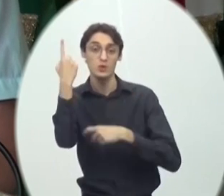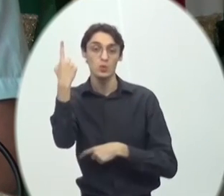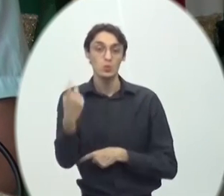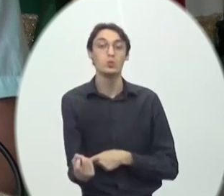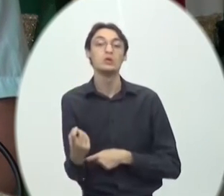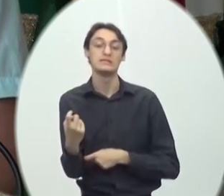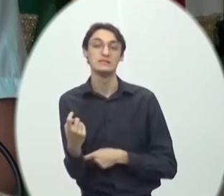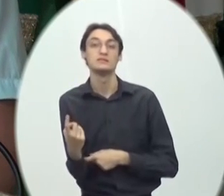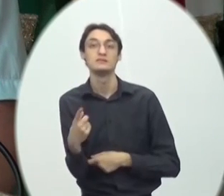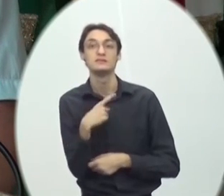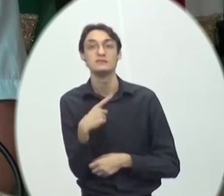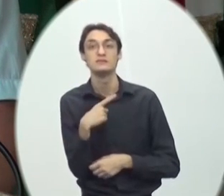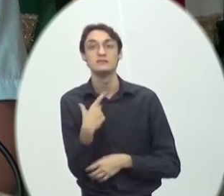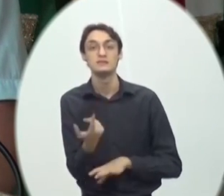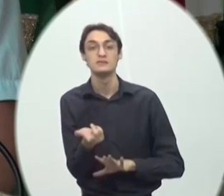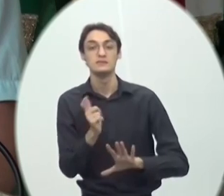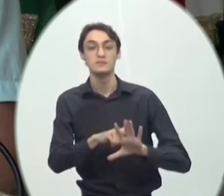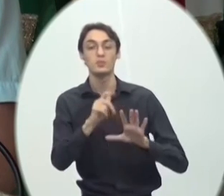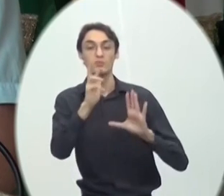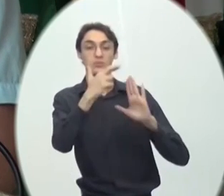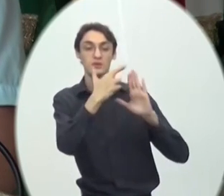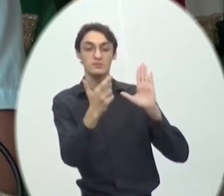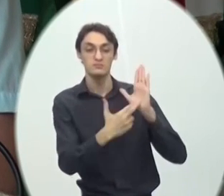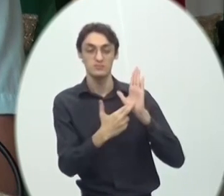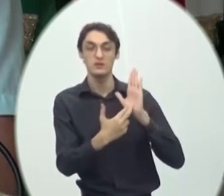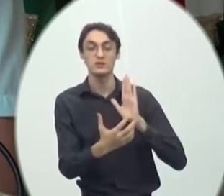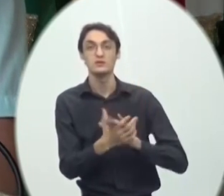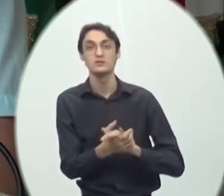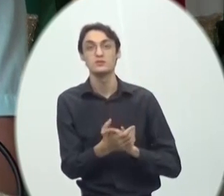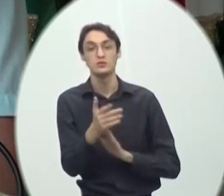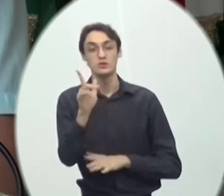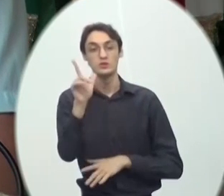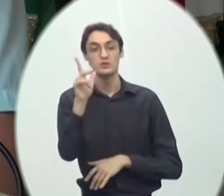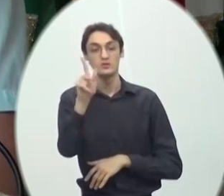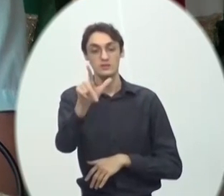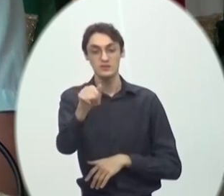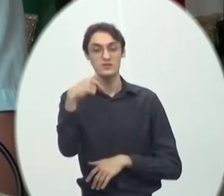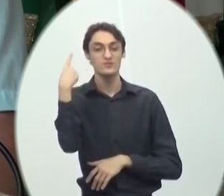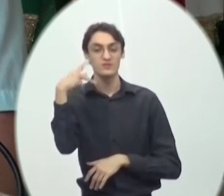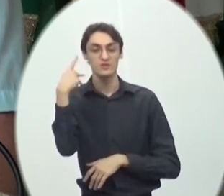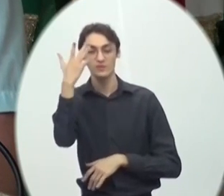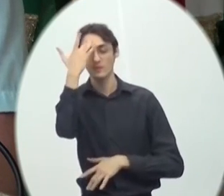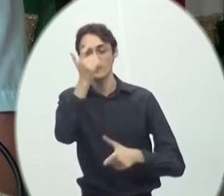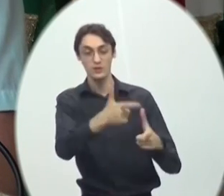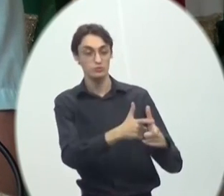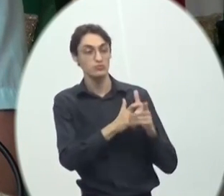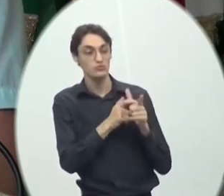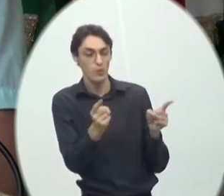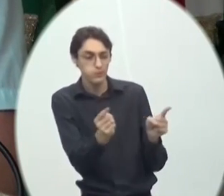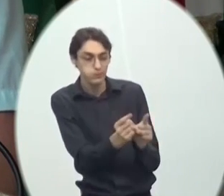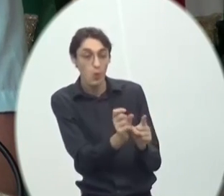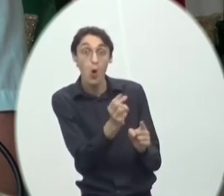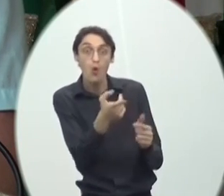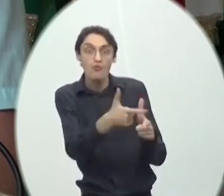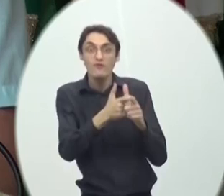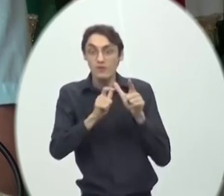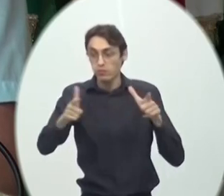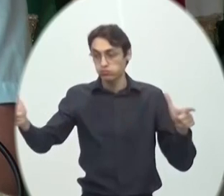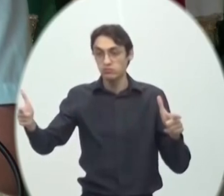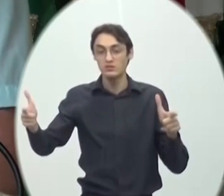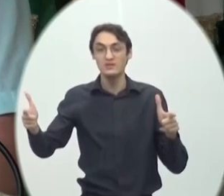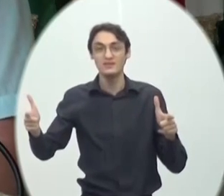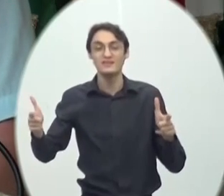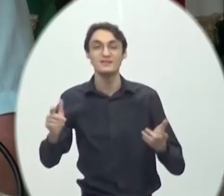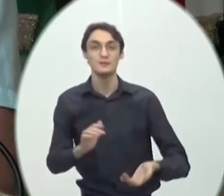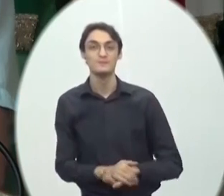detrás deste requerimento. Saber os 17 vereadores qual o endividamento no curto prazo, no longo prazo. E,